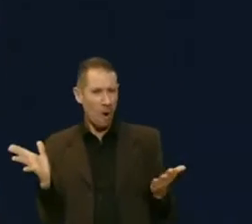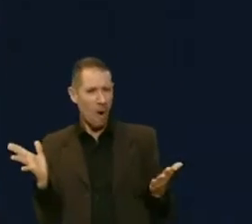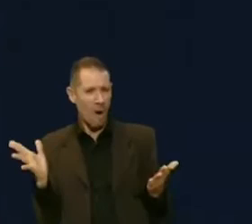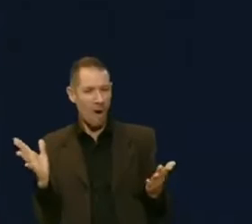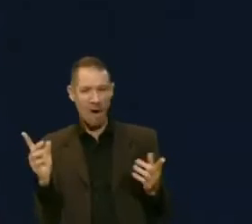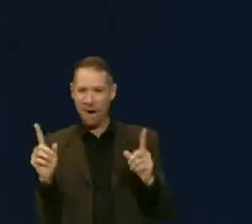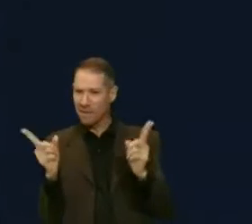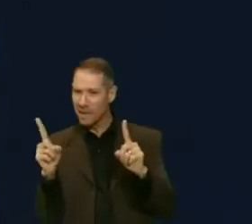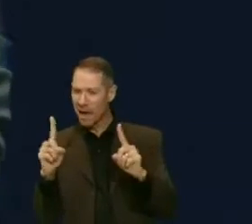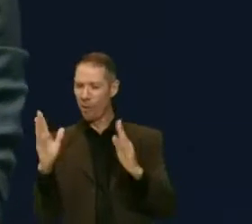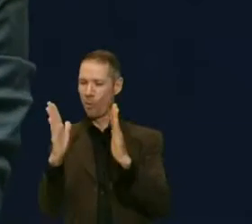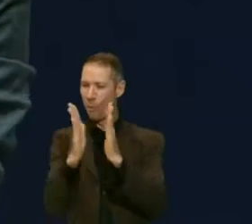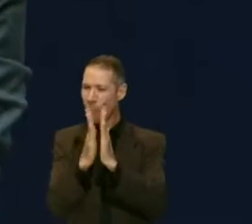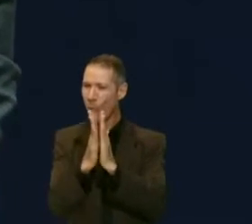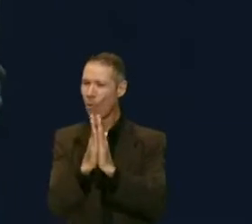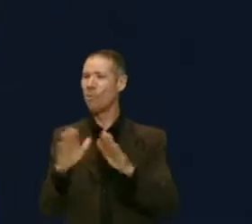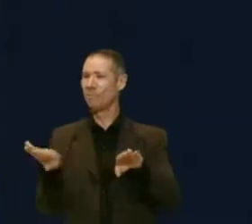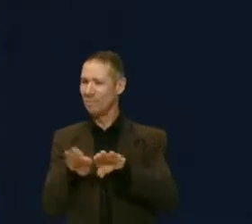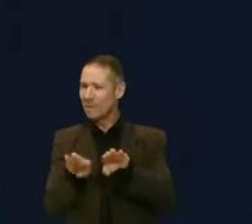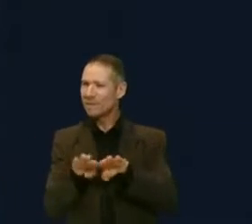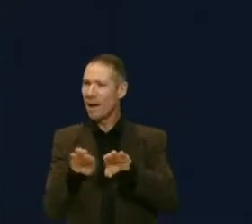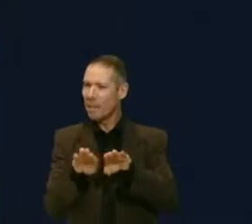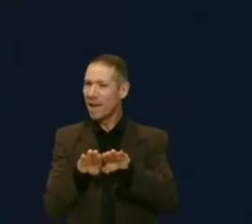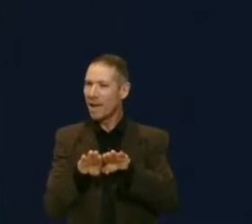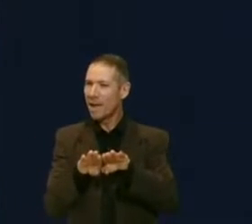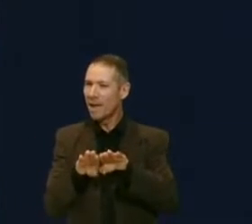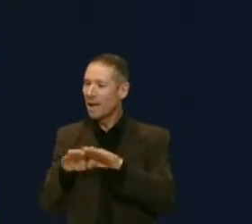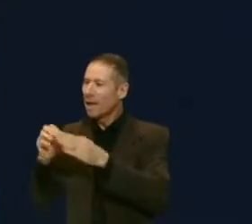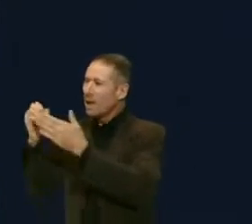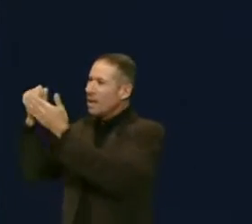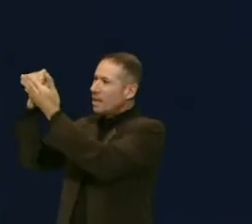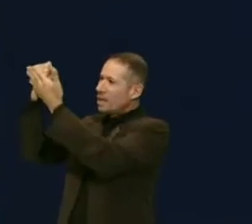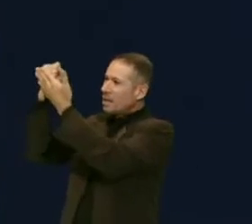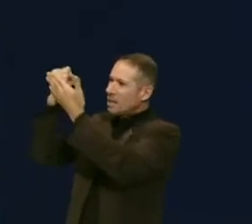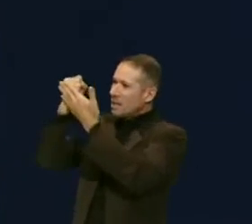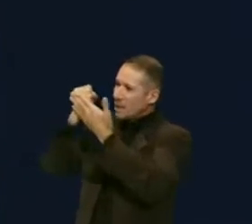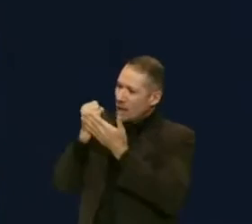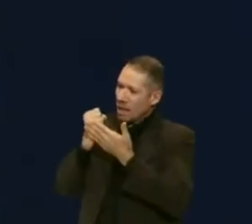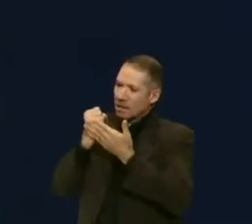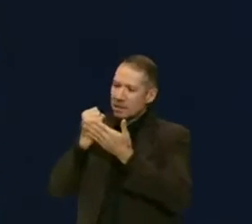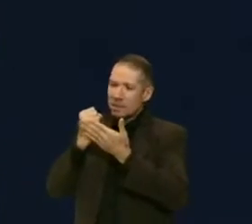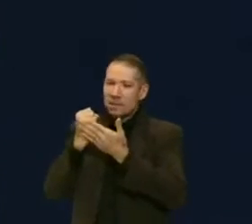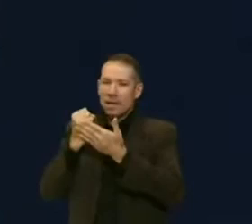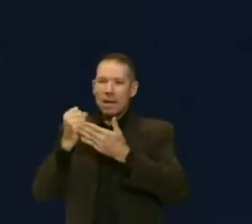A oração também traz bálsamo de alegria.